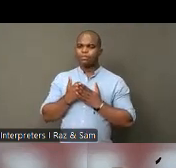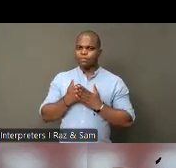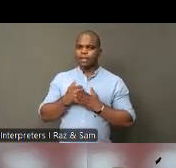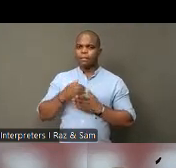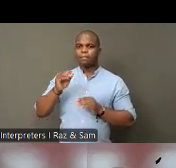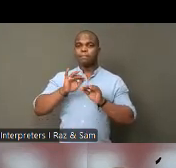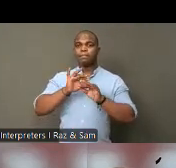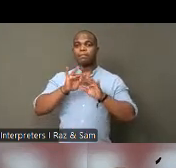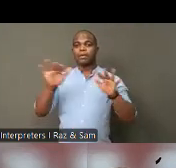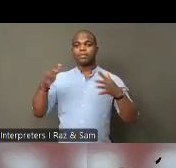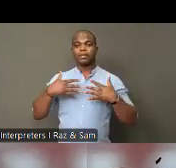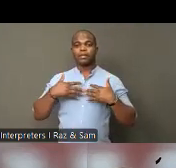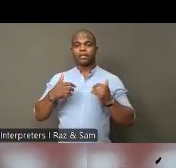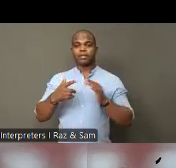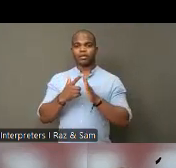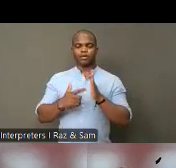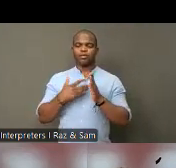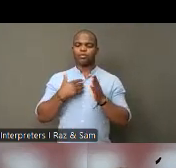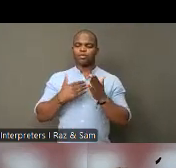coloniais, então, em